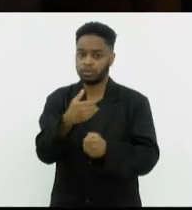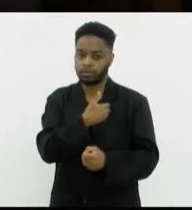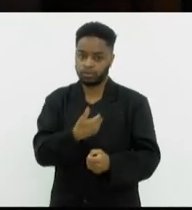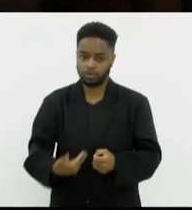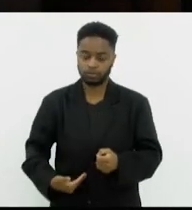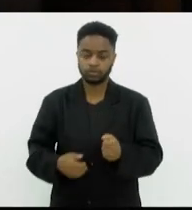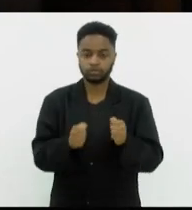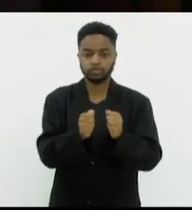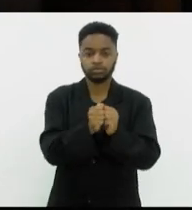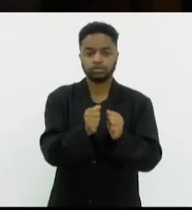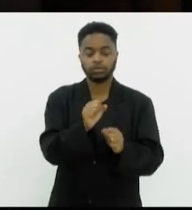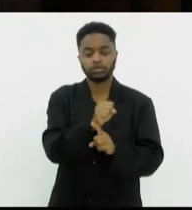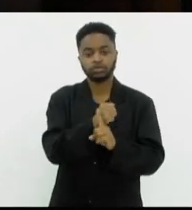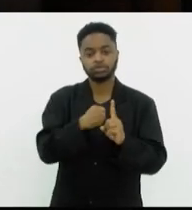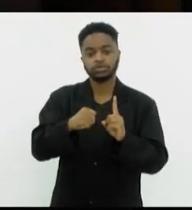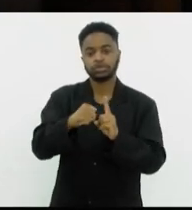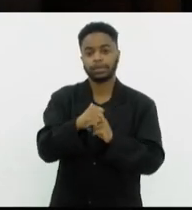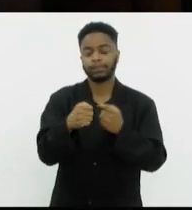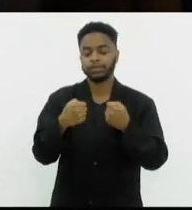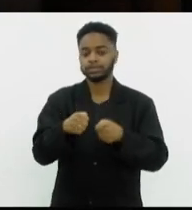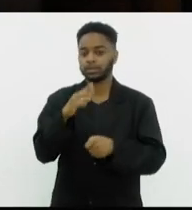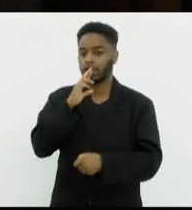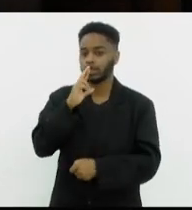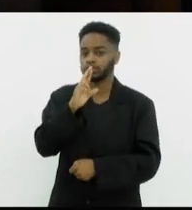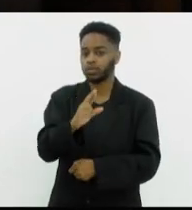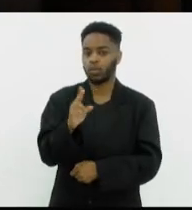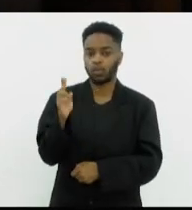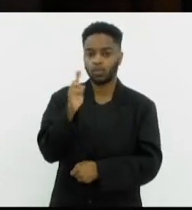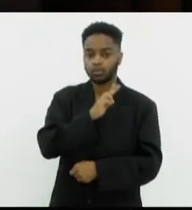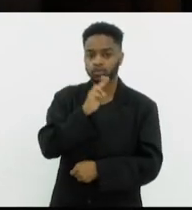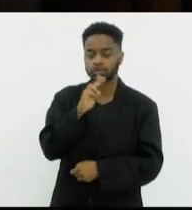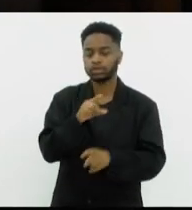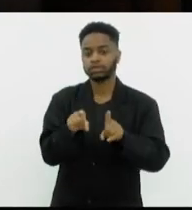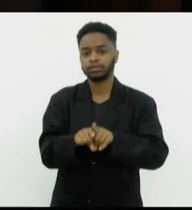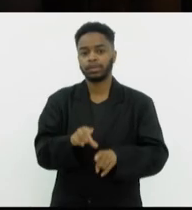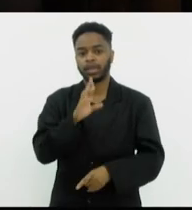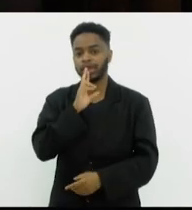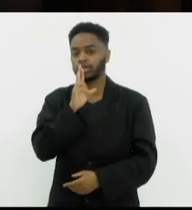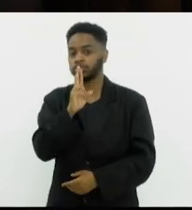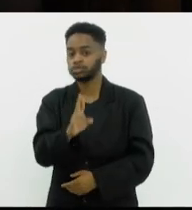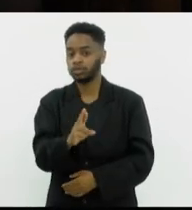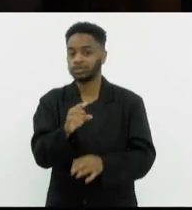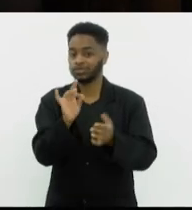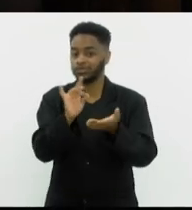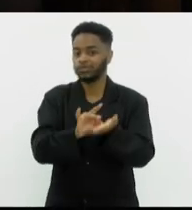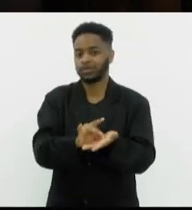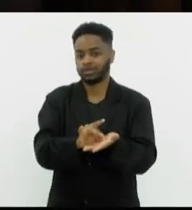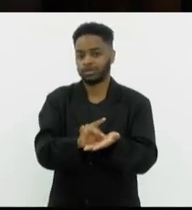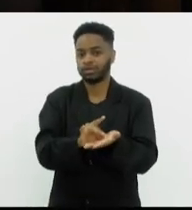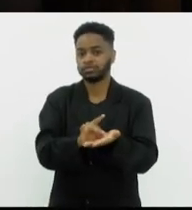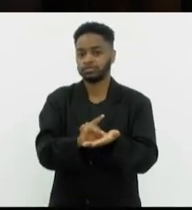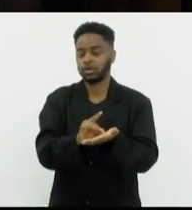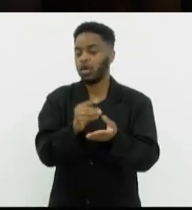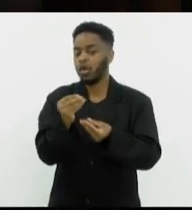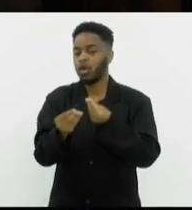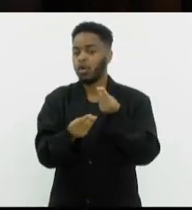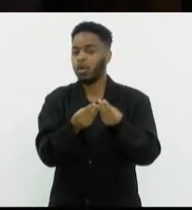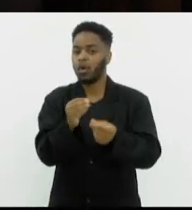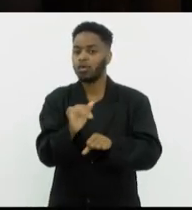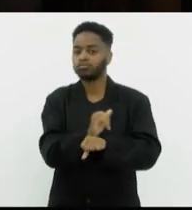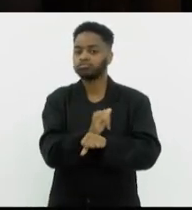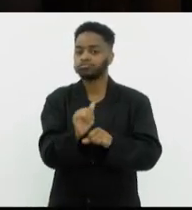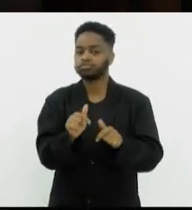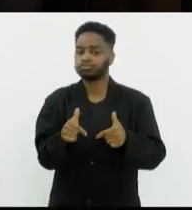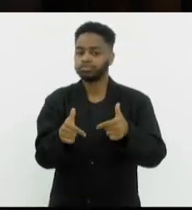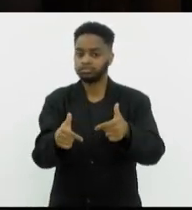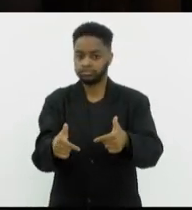civil, respostas urgentes e respostas reais do que é preciso